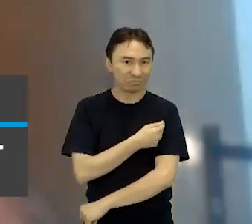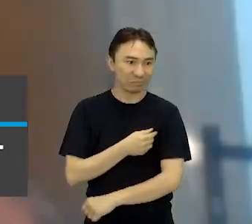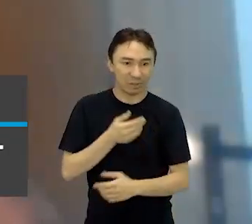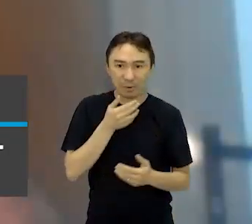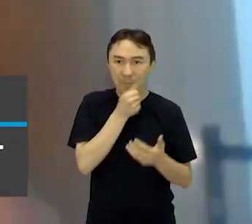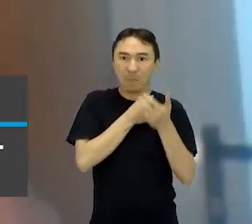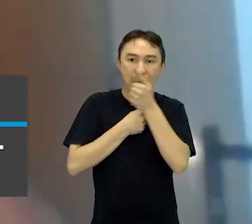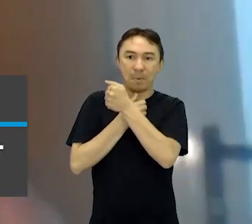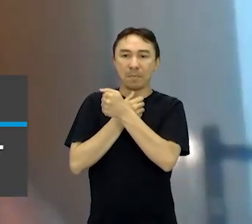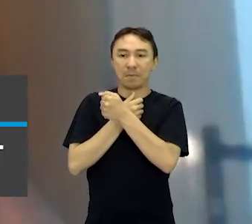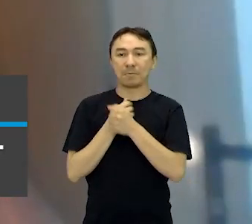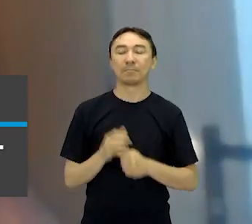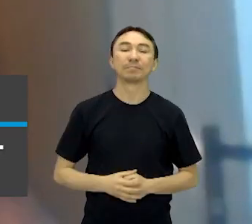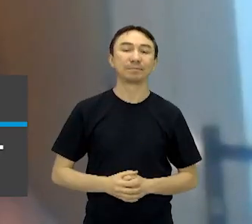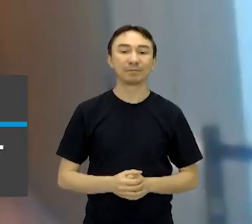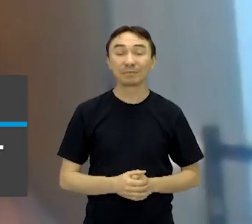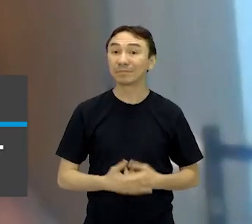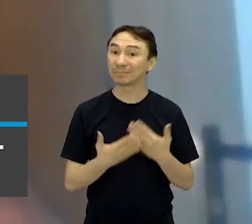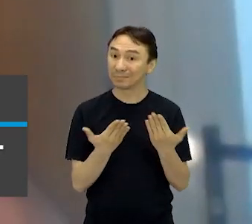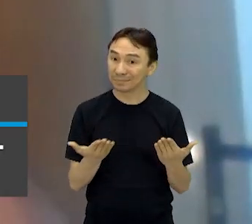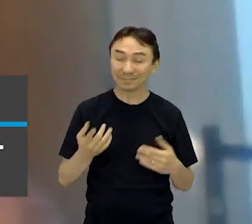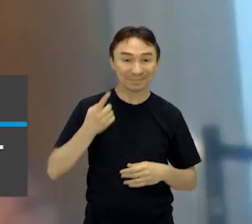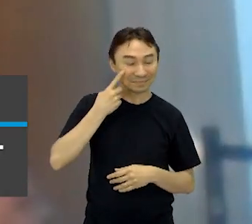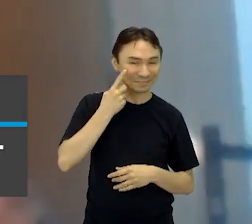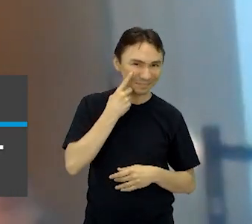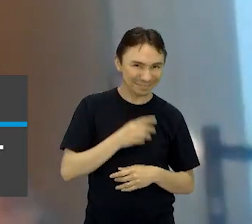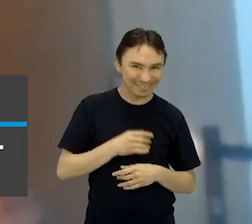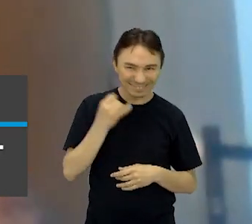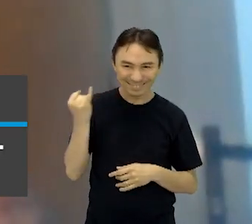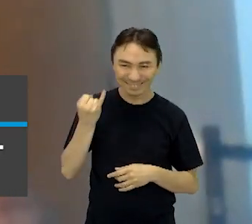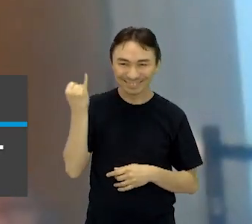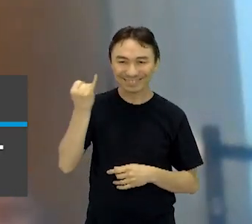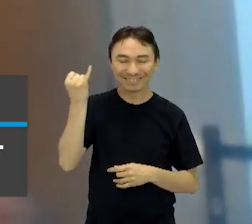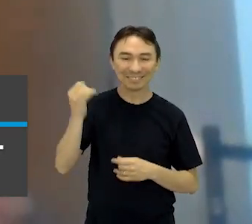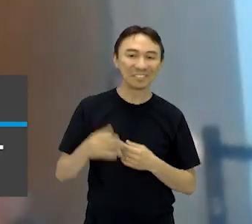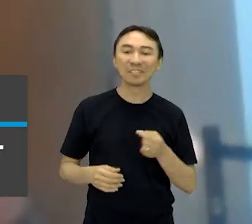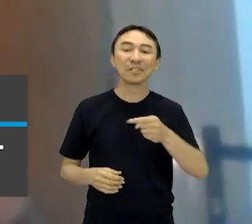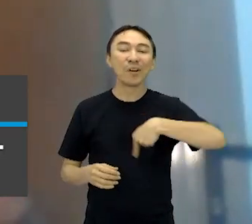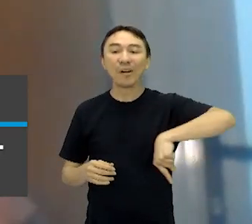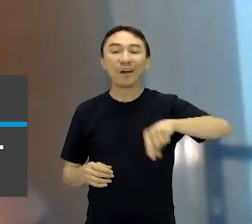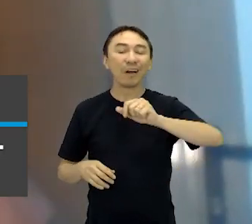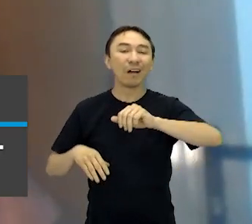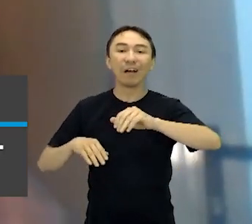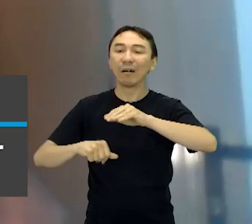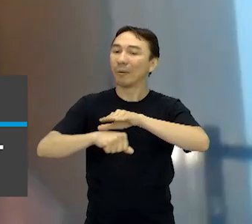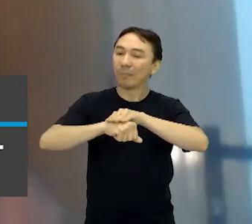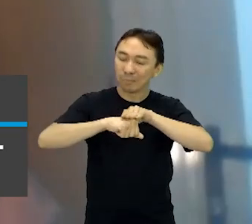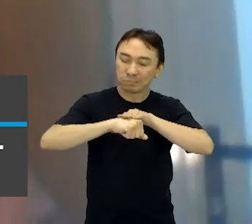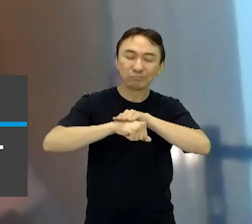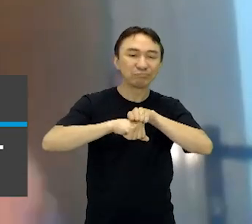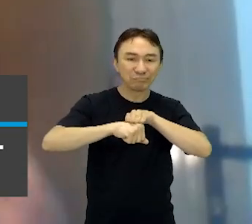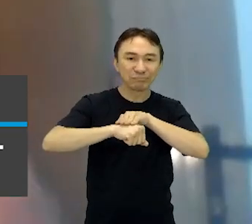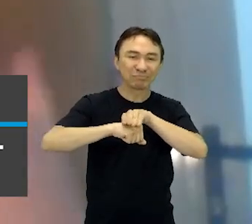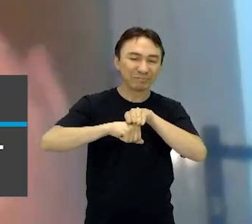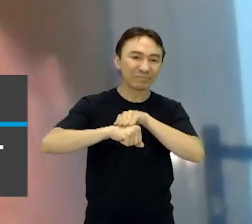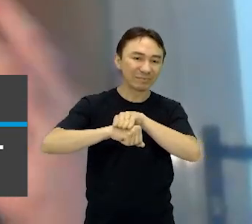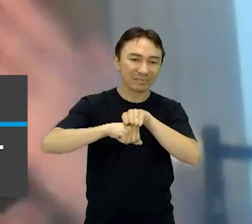Sim. Então, olha só, pessoal, como é importante, né, a gente conversar. Quantos sentimentos,